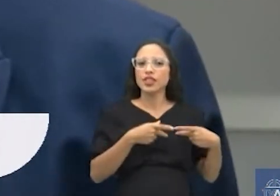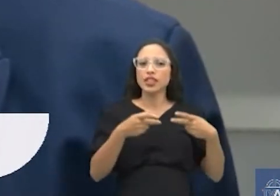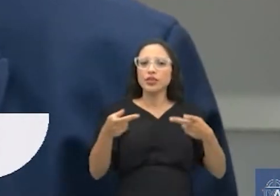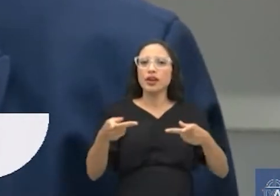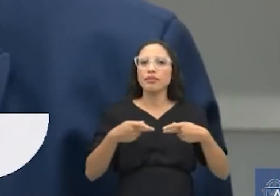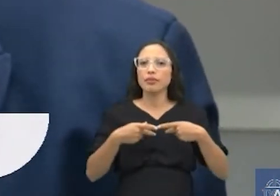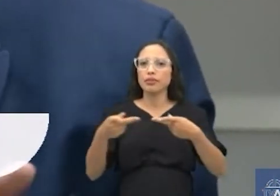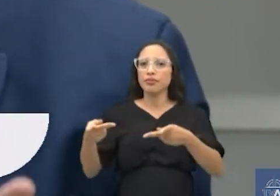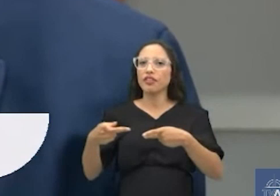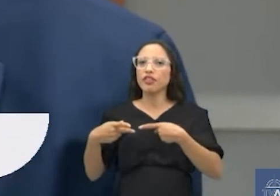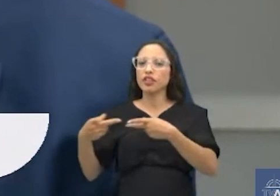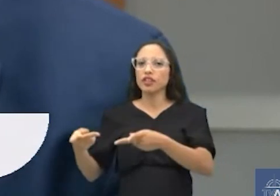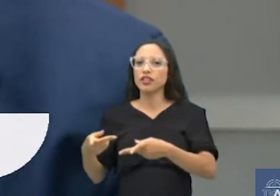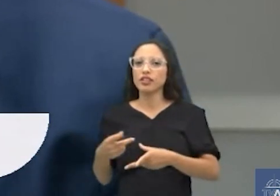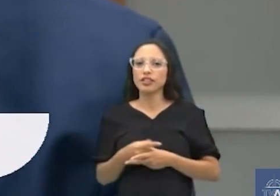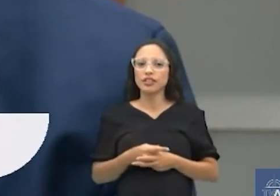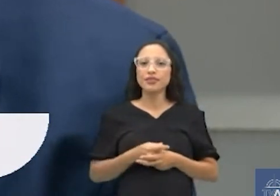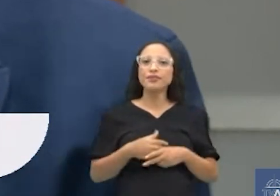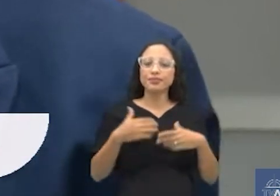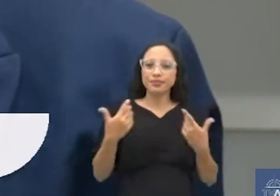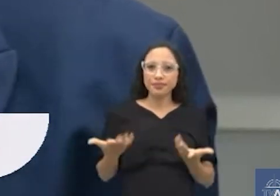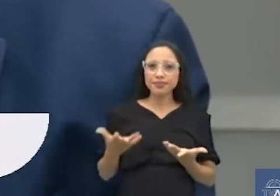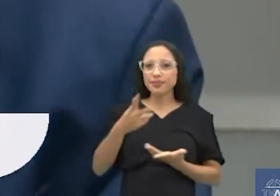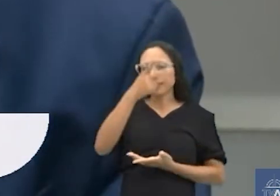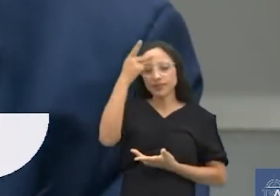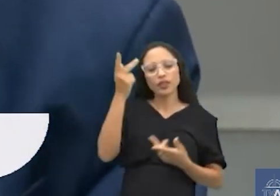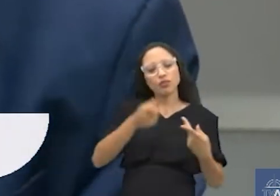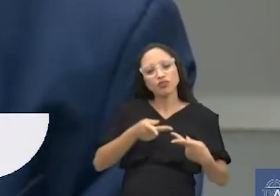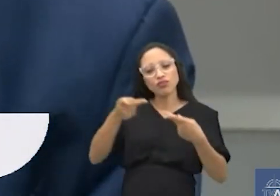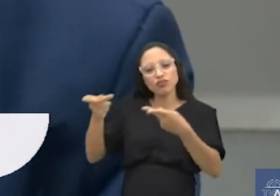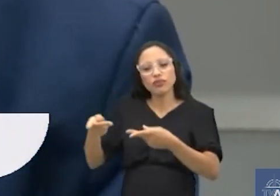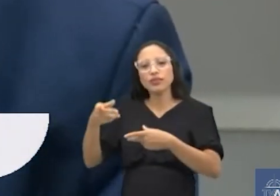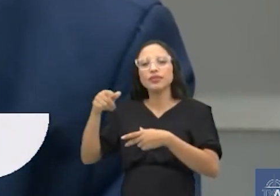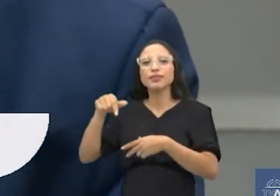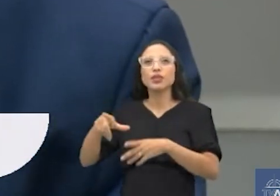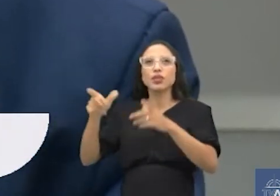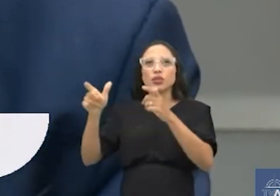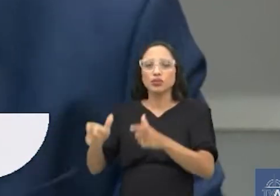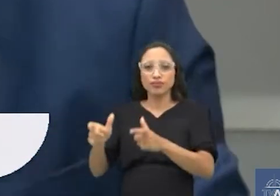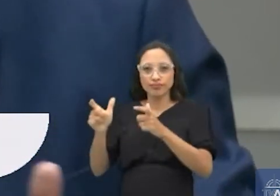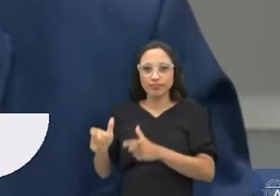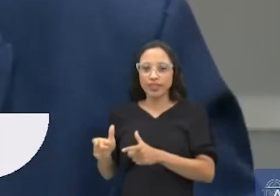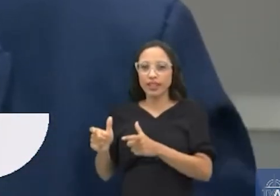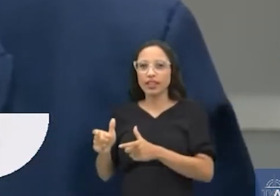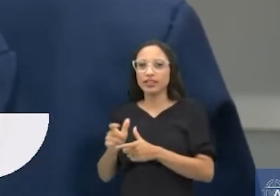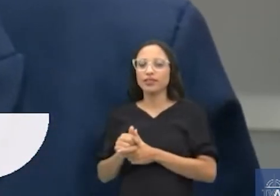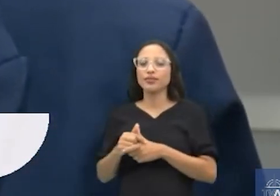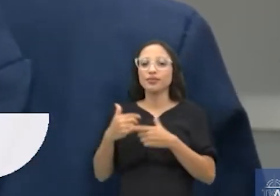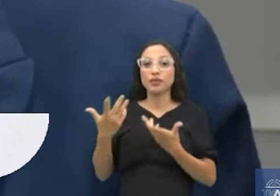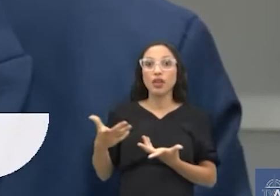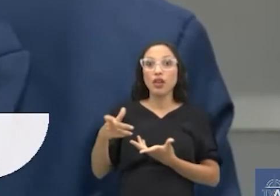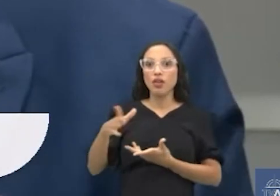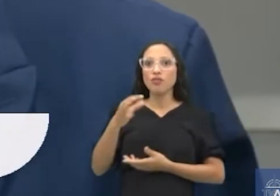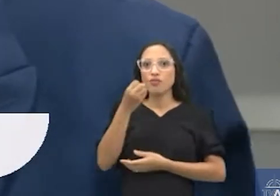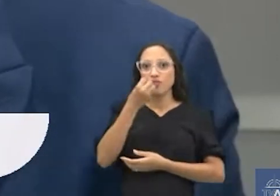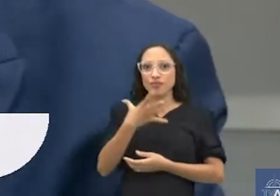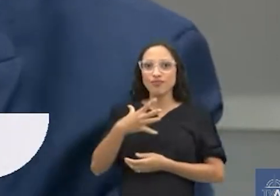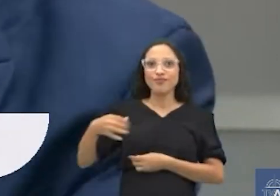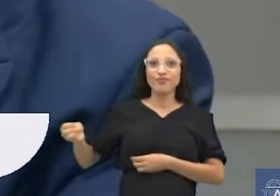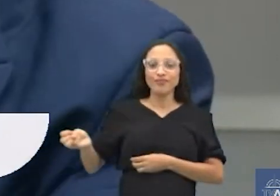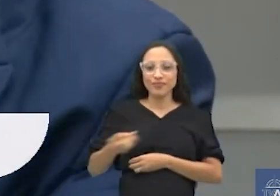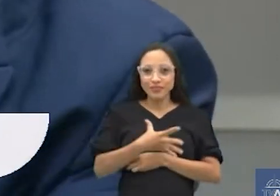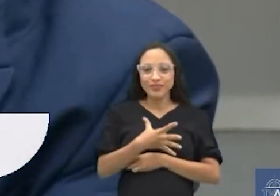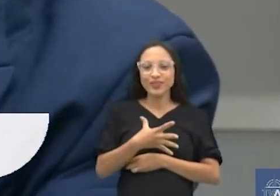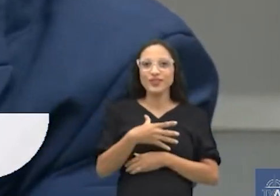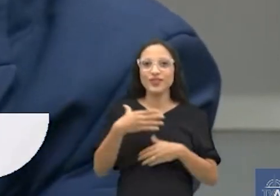estados que venha aprender como o tribunal de contas modernizou tão rápido e se que pouco